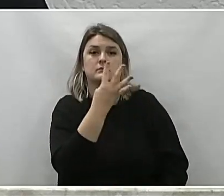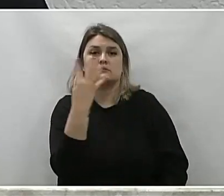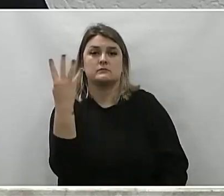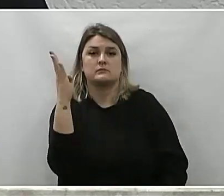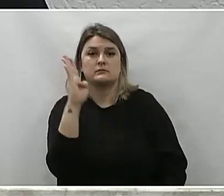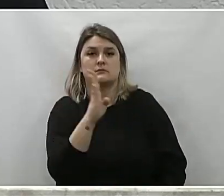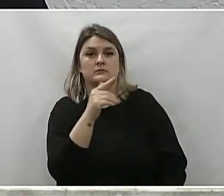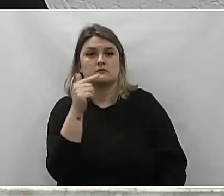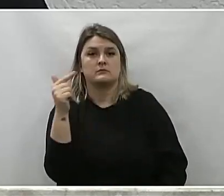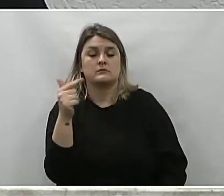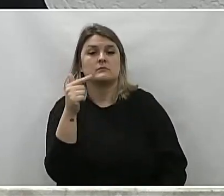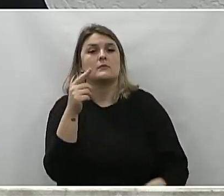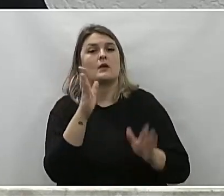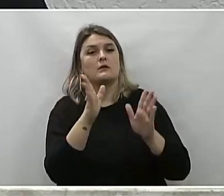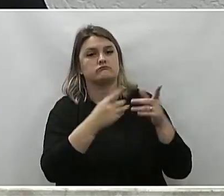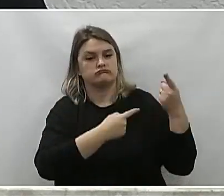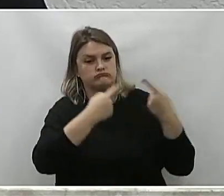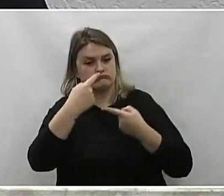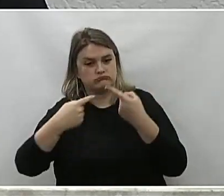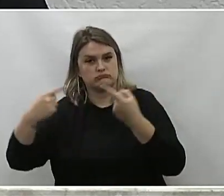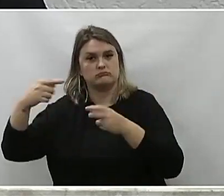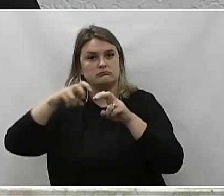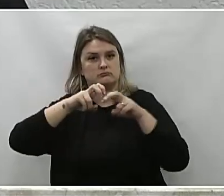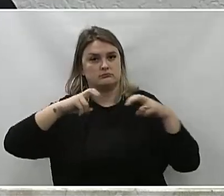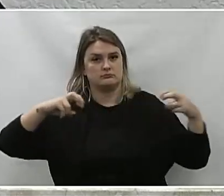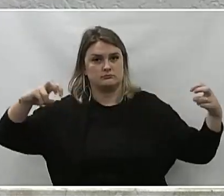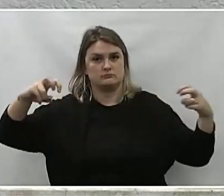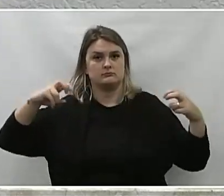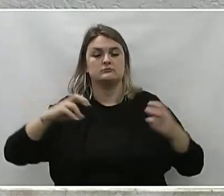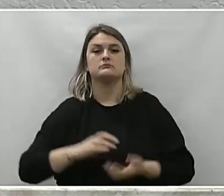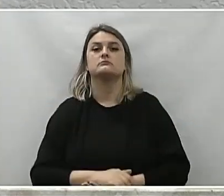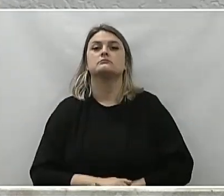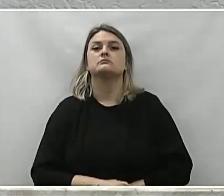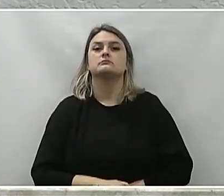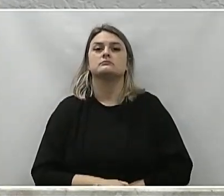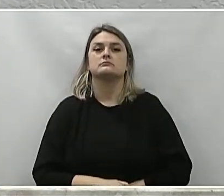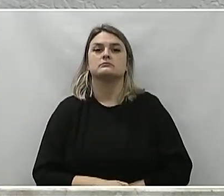44 2022 para a apreciação do Plenário